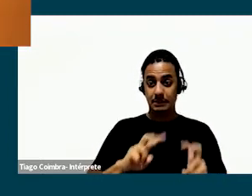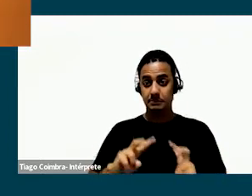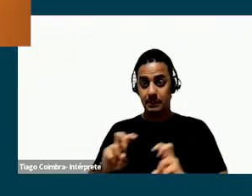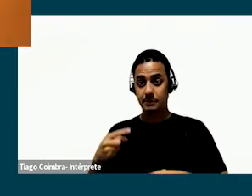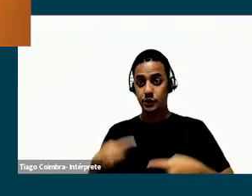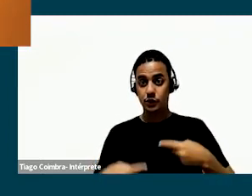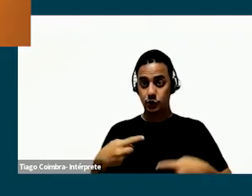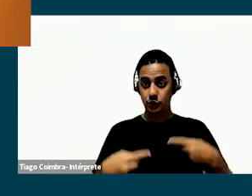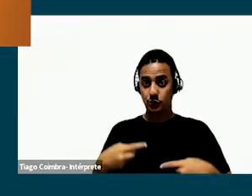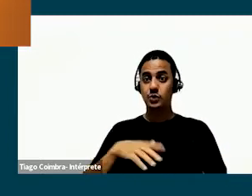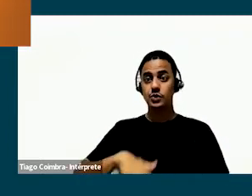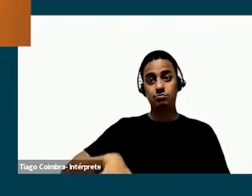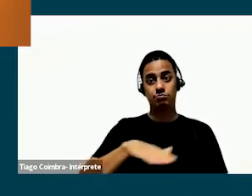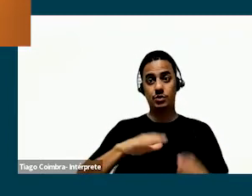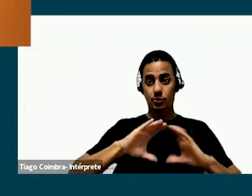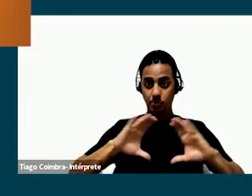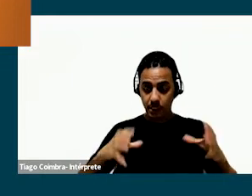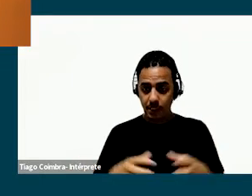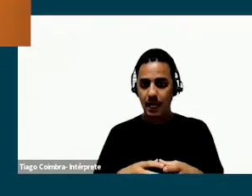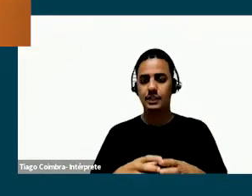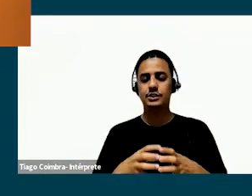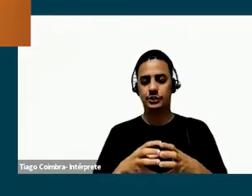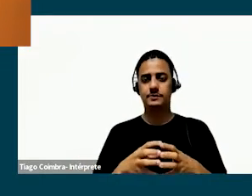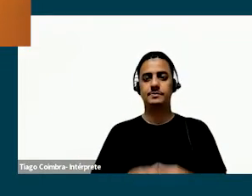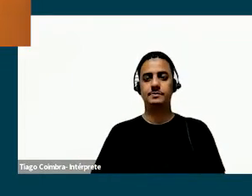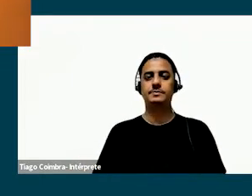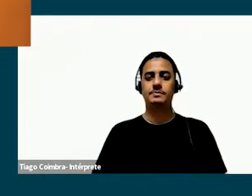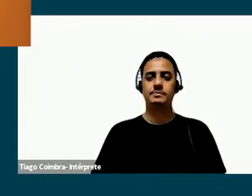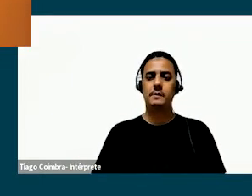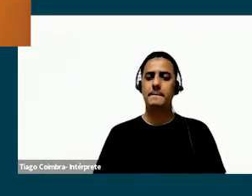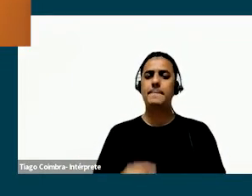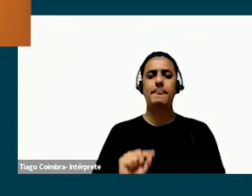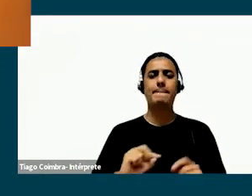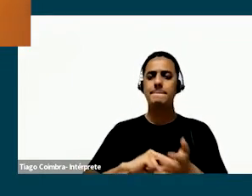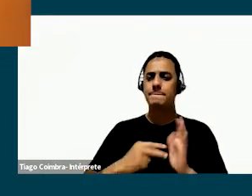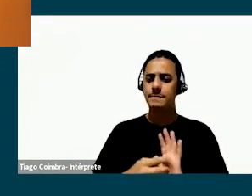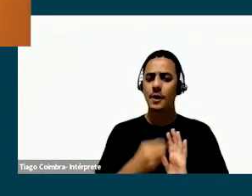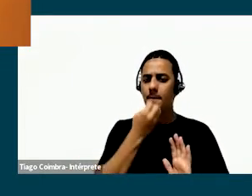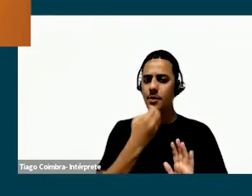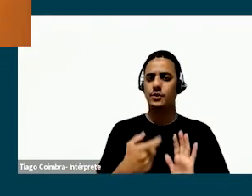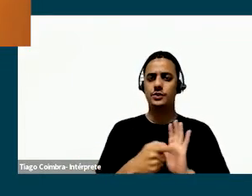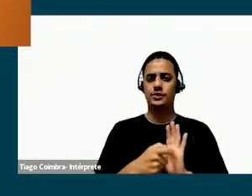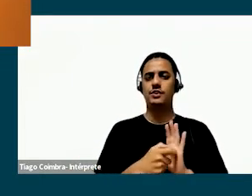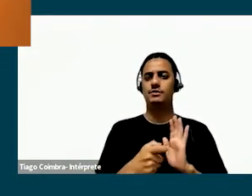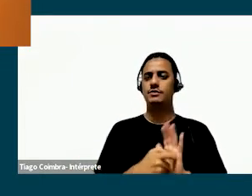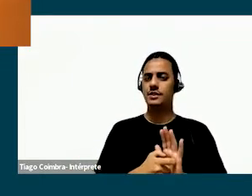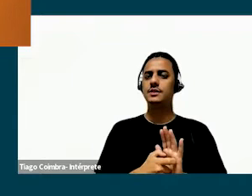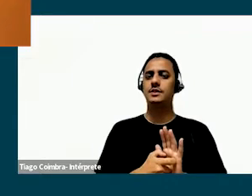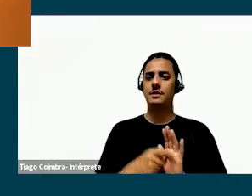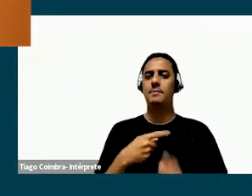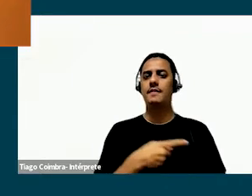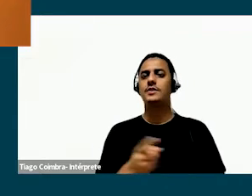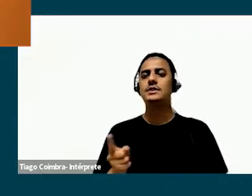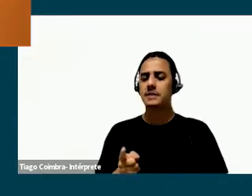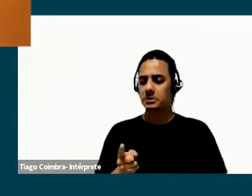e muito discutidos na nossa comunidade, né? E o que é ter um bom software, né? O que significa ter um bom software